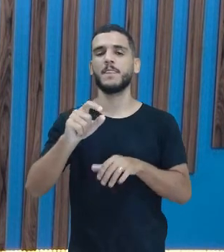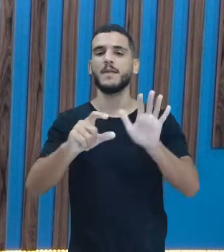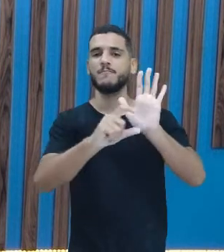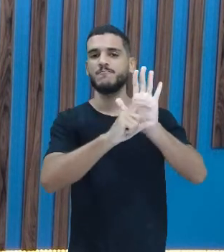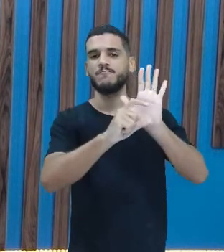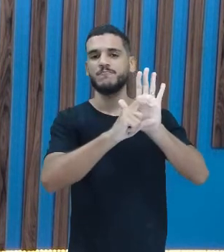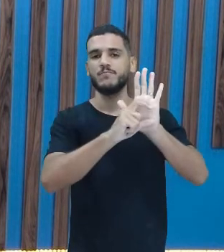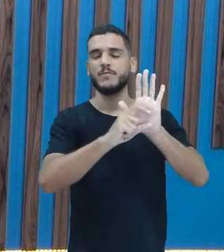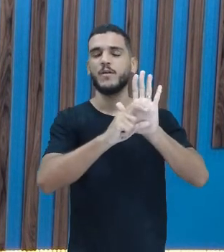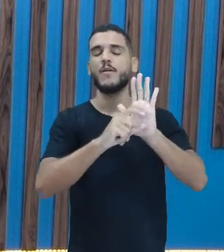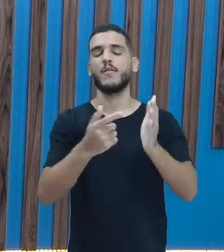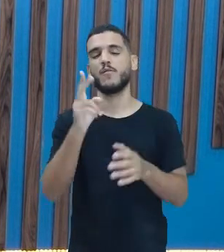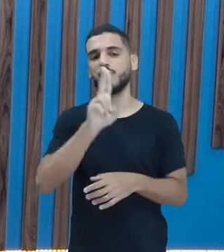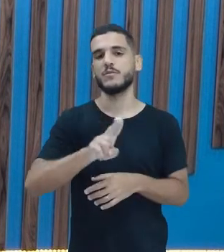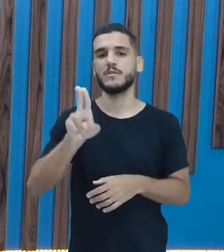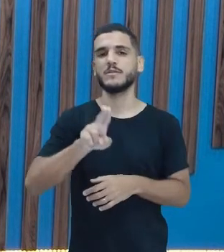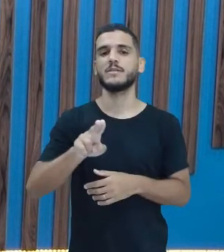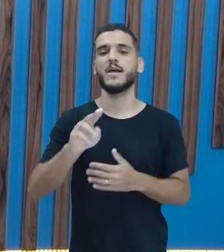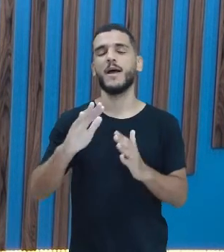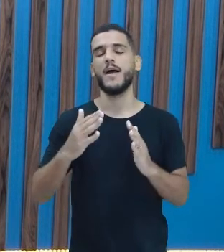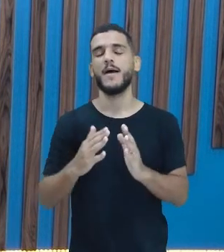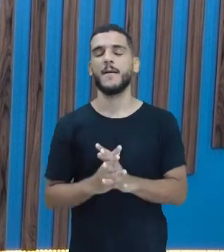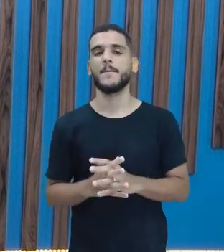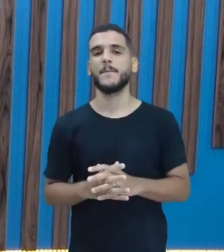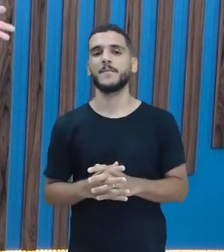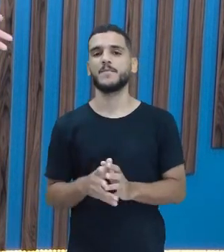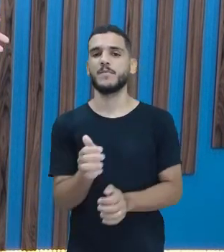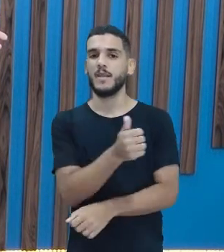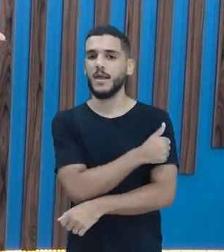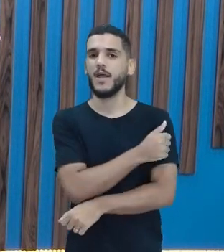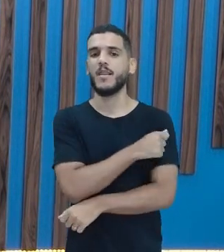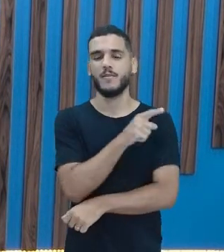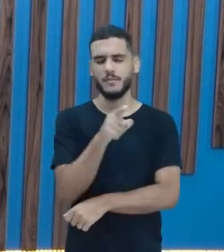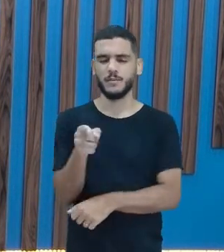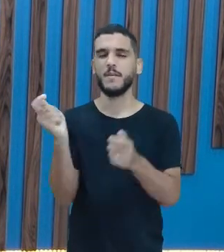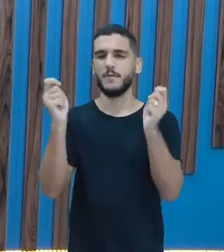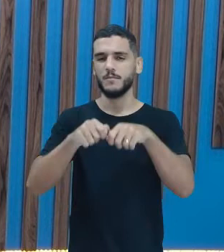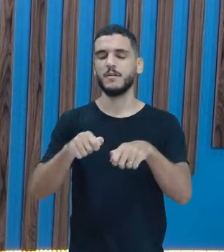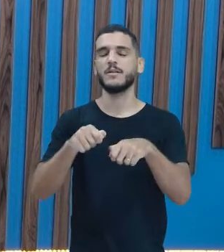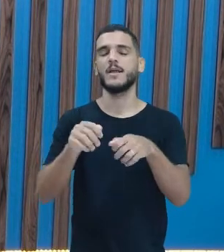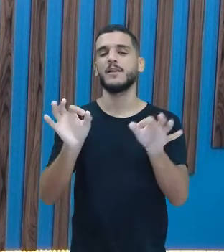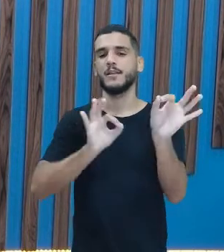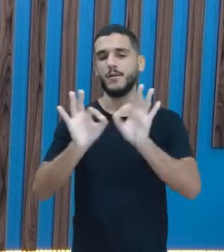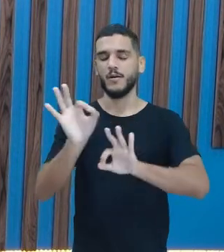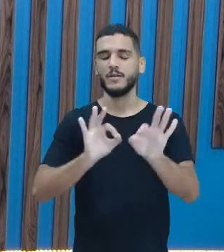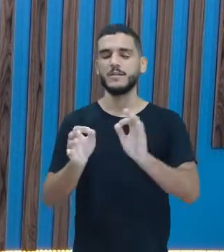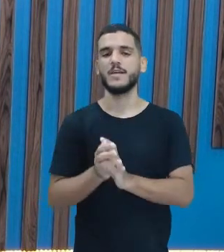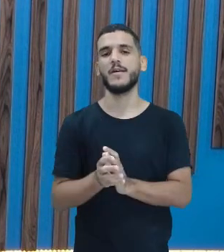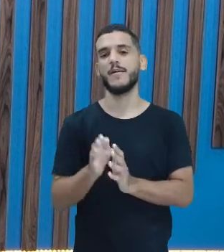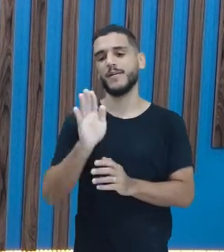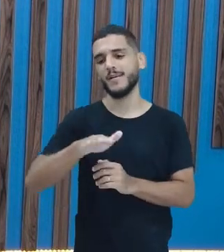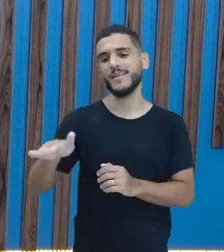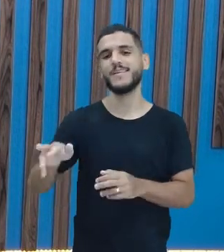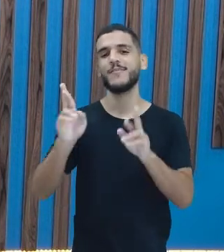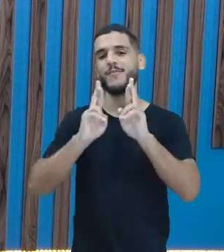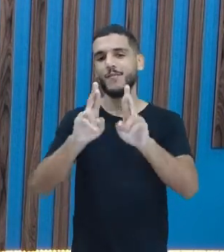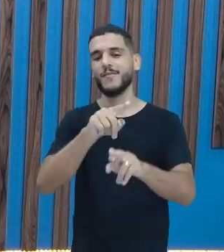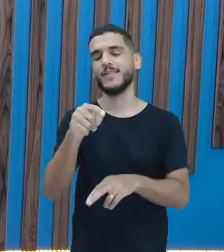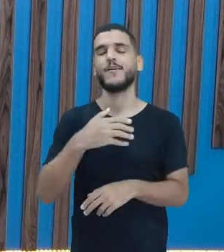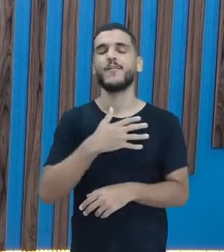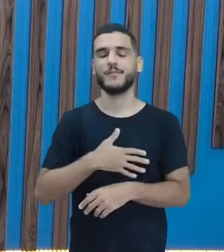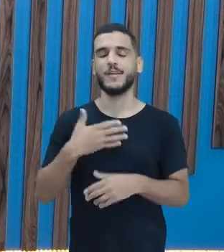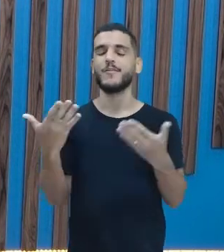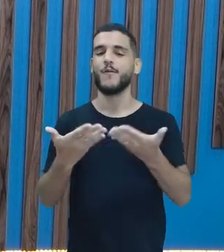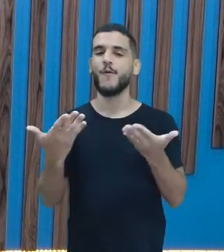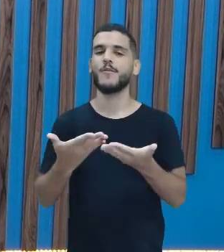aula de vocês podem alterar. E as crianças, espero que vocês tenham gostado da nossa aula de hoje. Professora Esther,